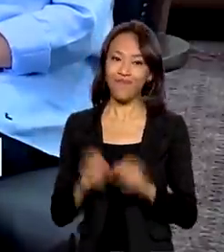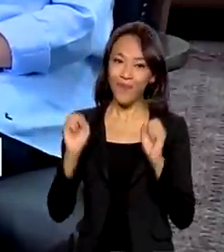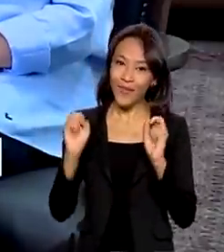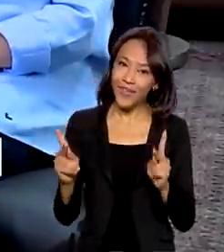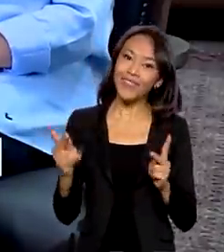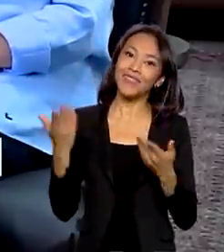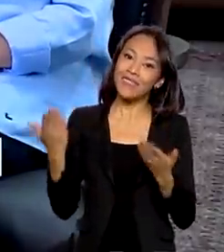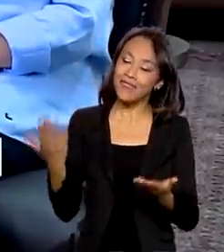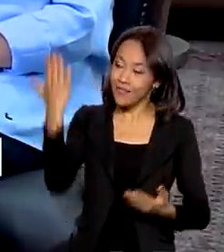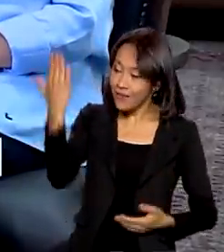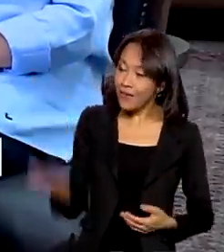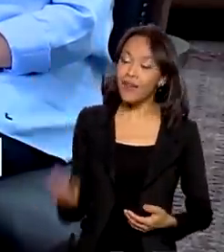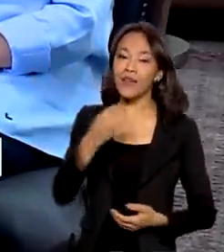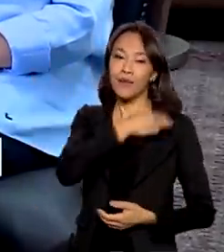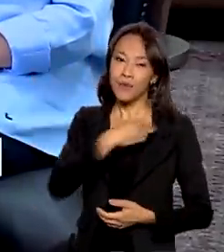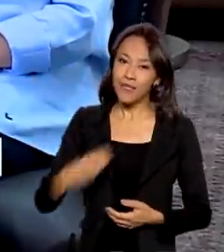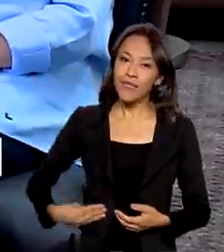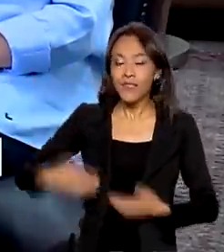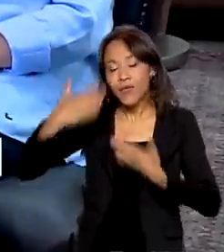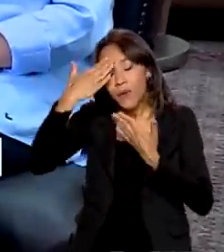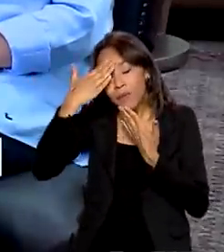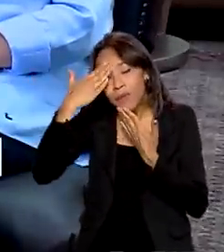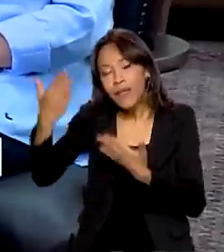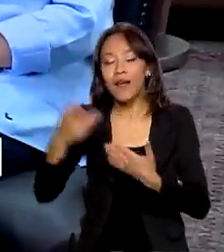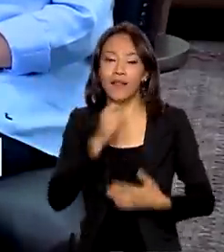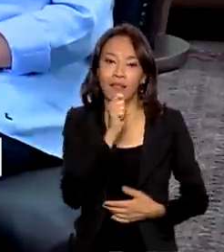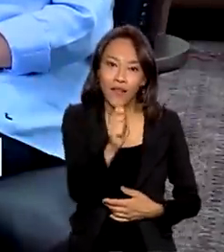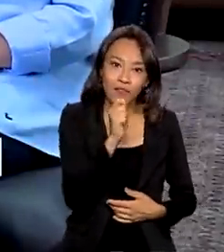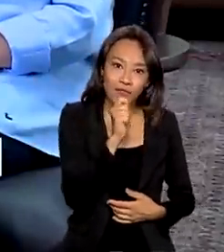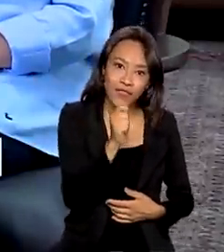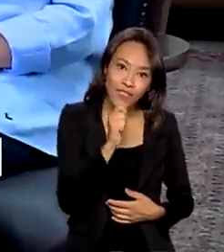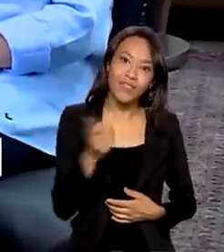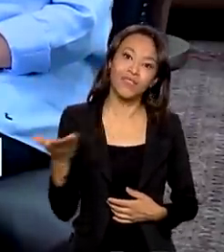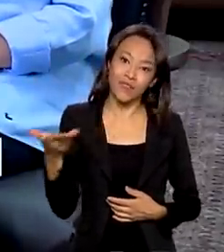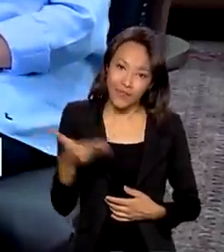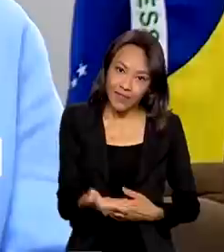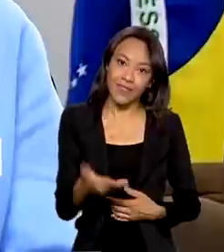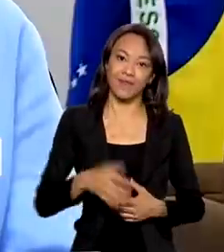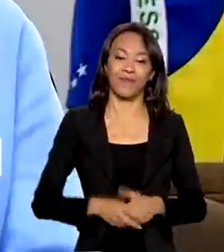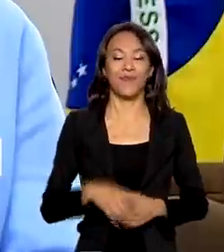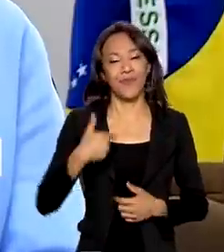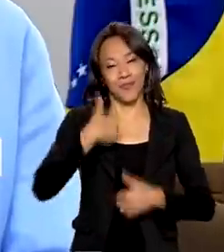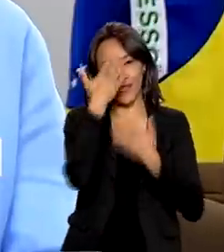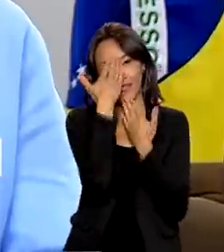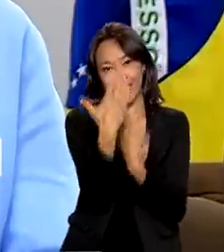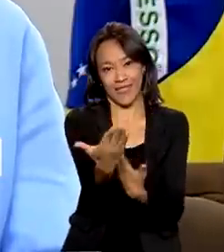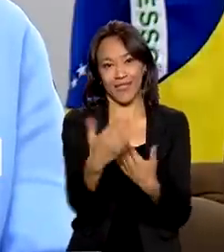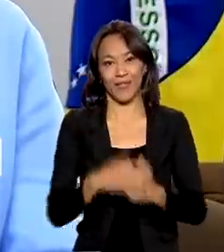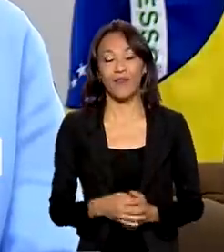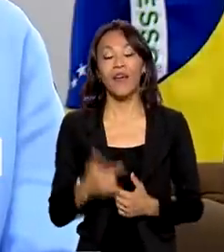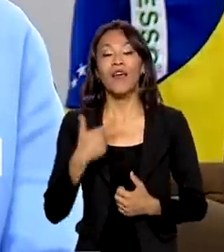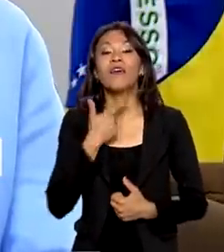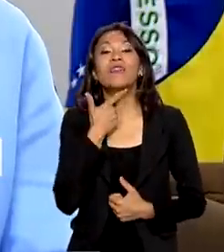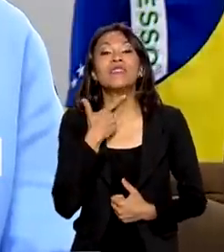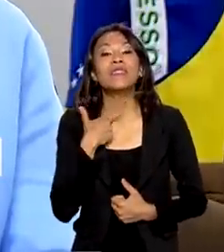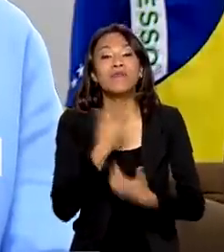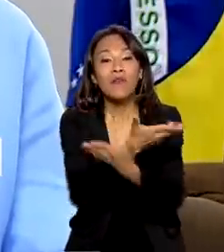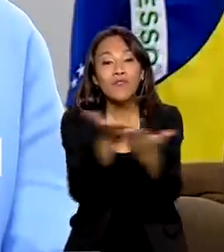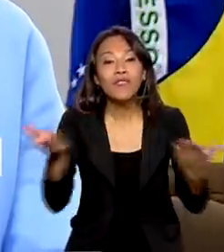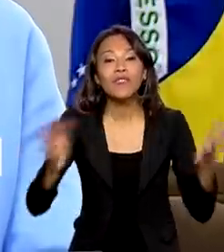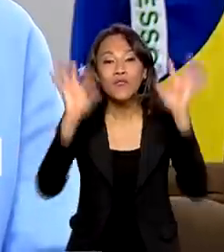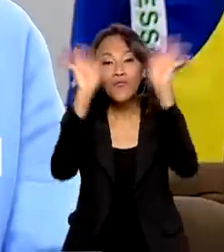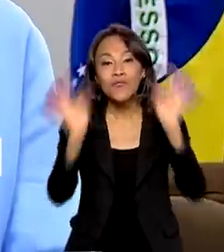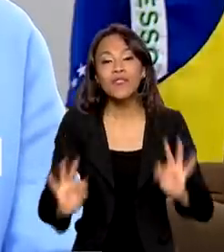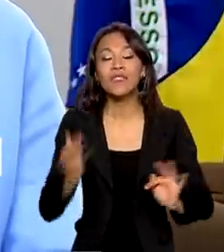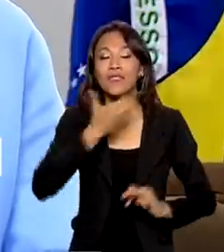da agricultura pecuária e eu era muito obrigada pela entrevista a voz do Brasil e ao Repórter Brasil Eu é que agradeço Quero desejar a todos